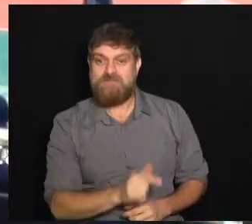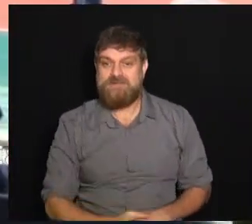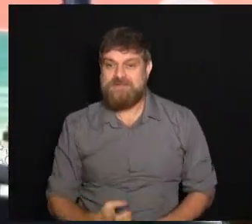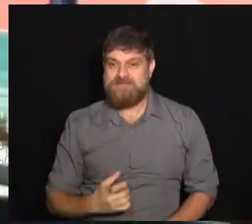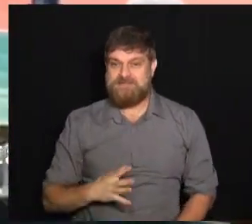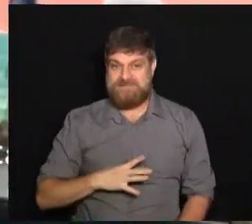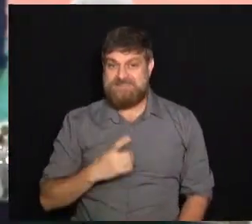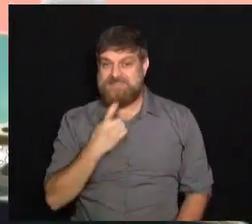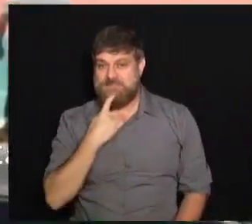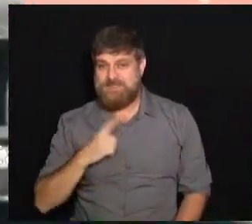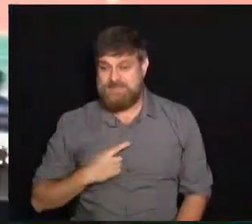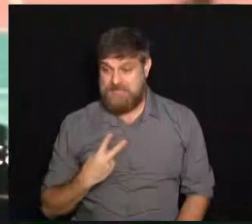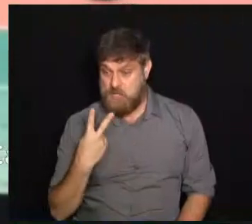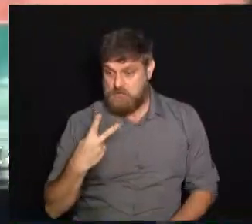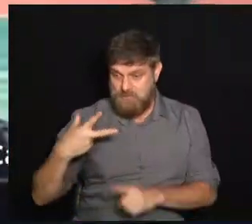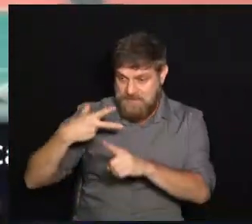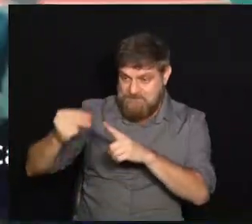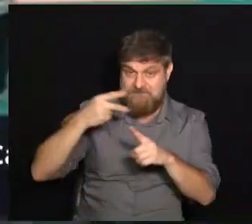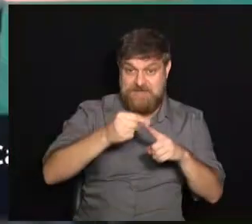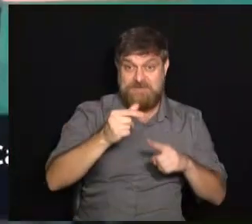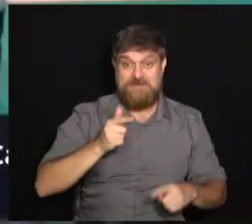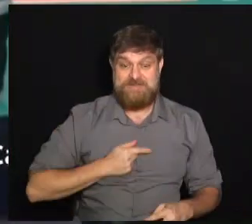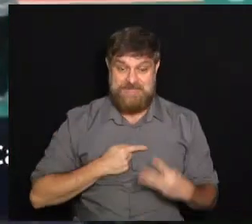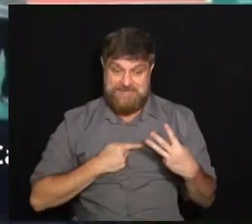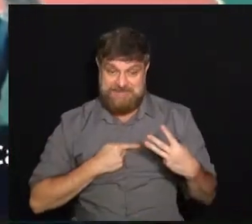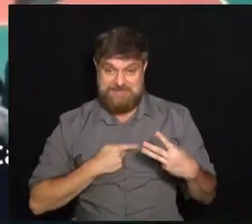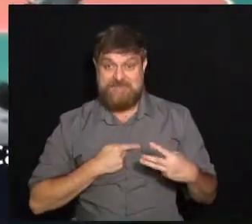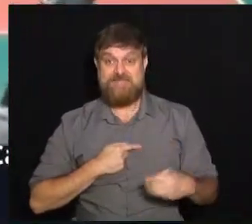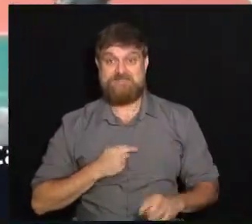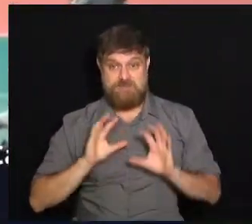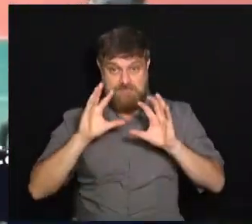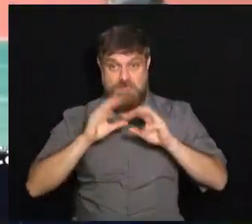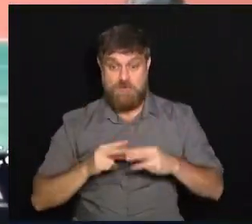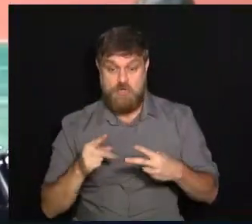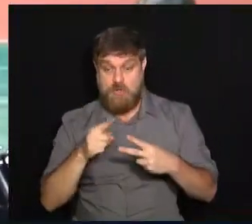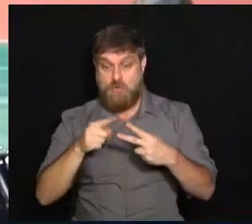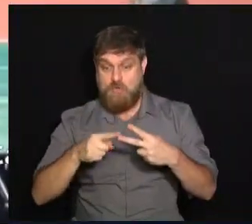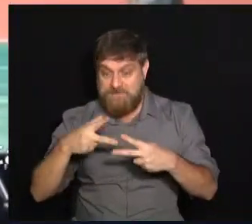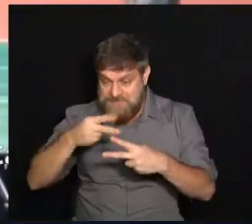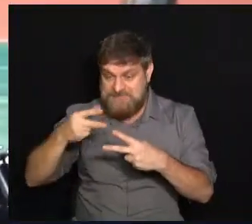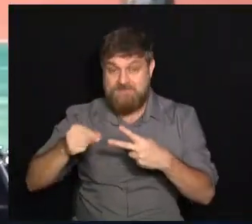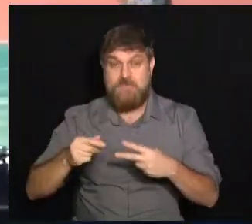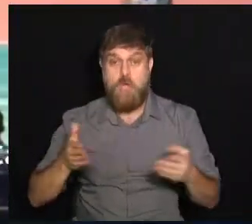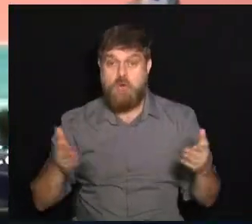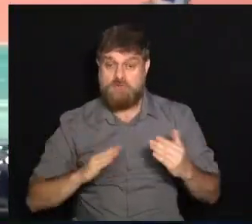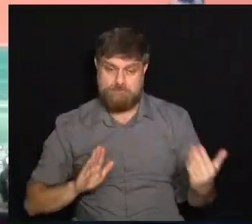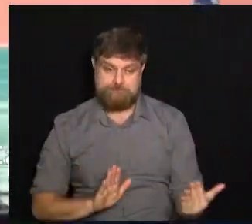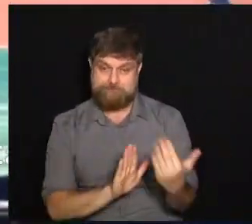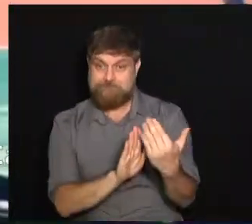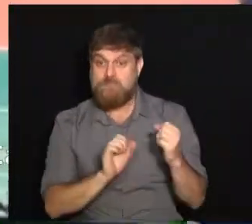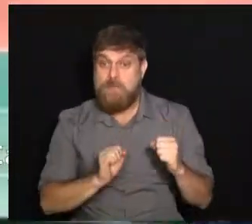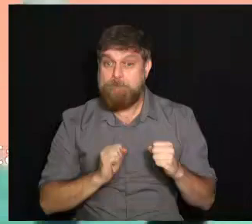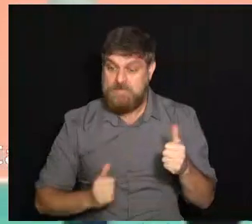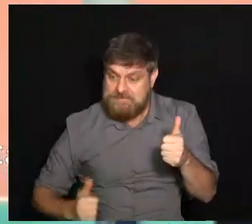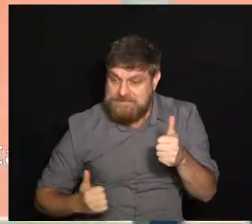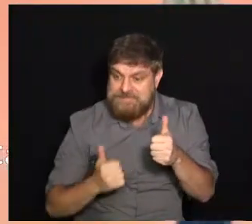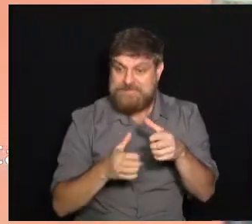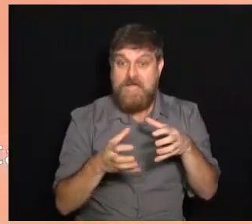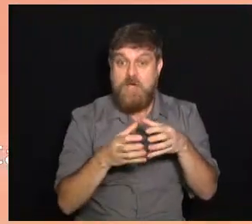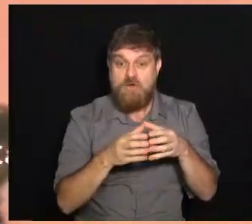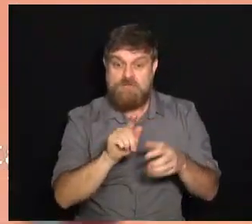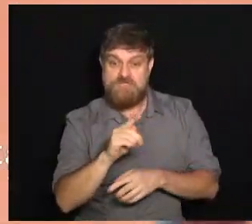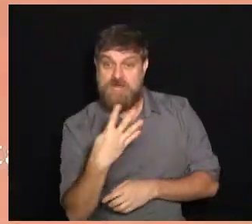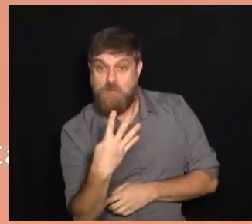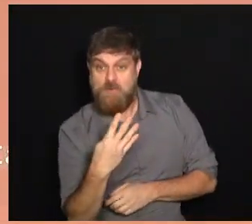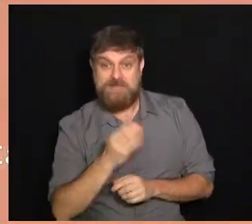campineiros vêm de duas vitórias em três partidas. E mais um triunfo hoje pode colocar os campineiros na cola